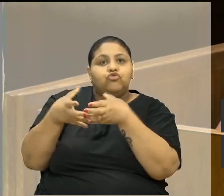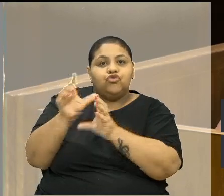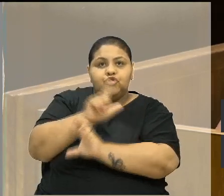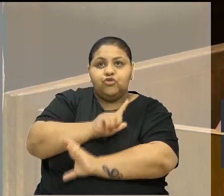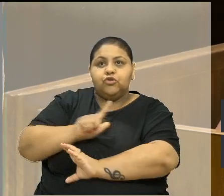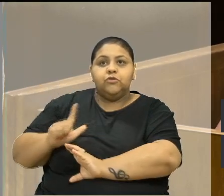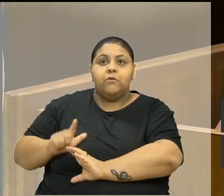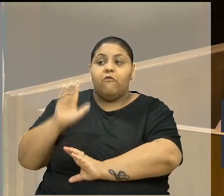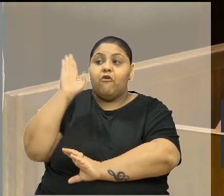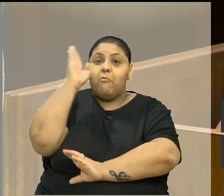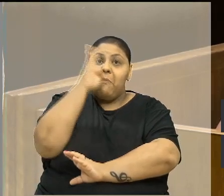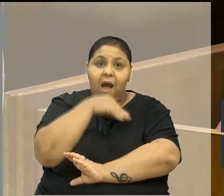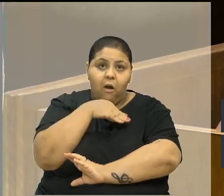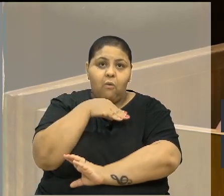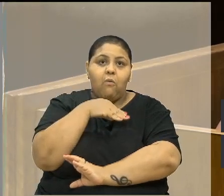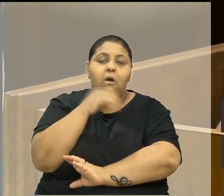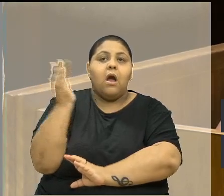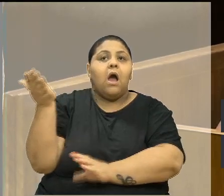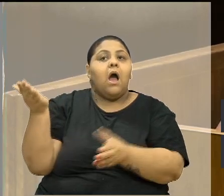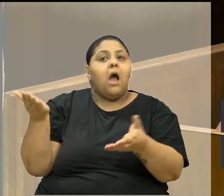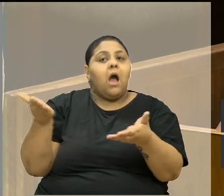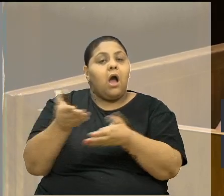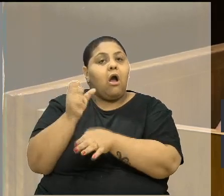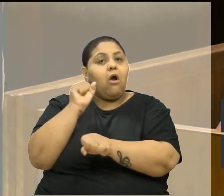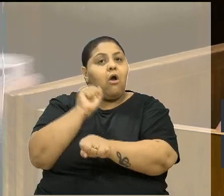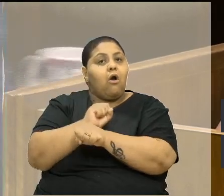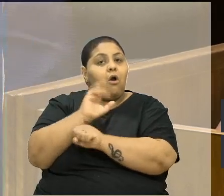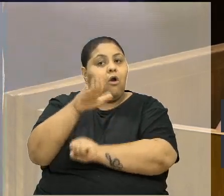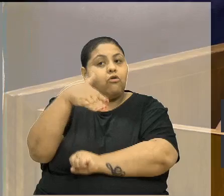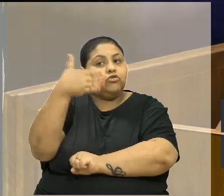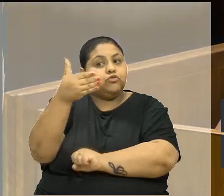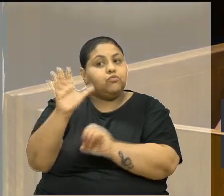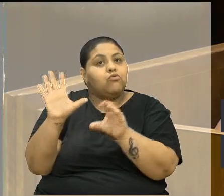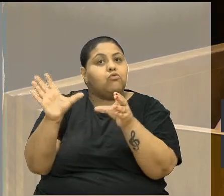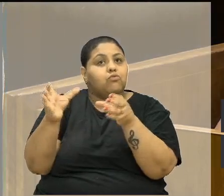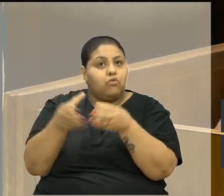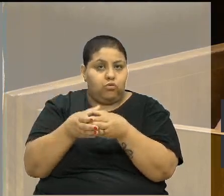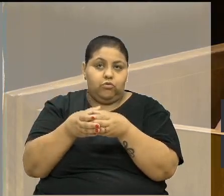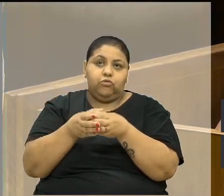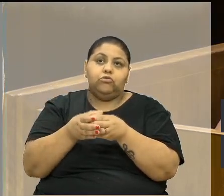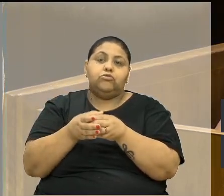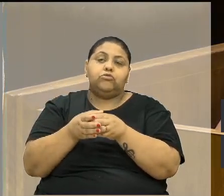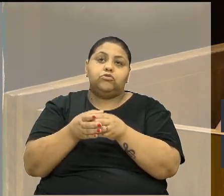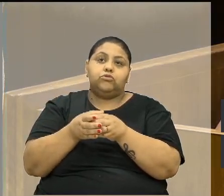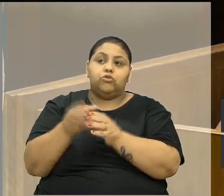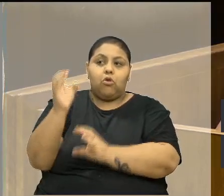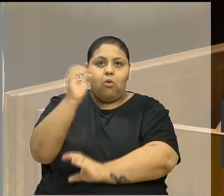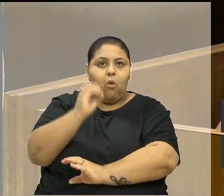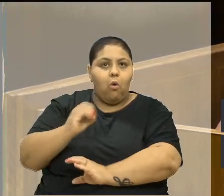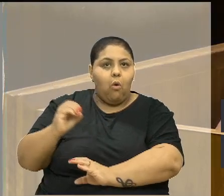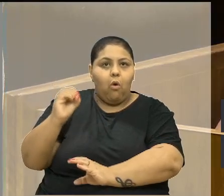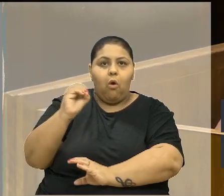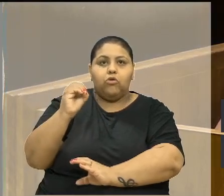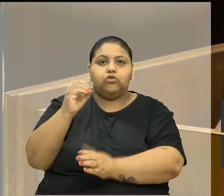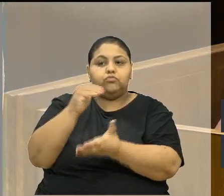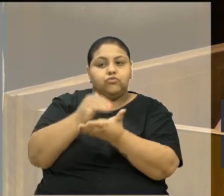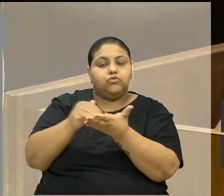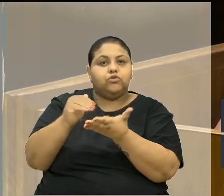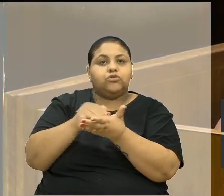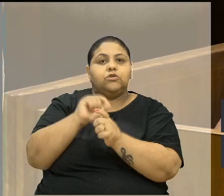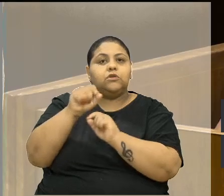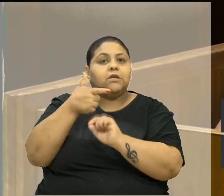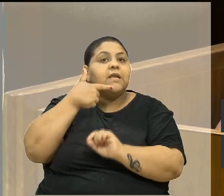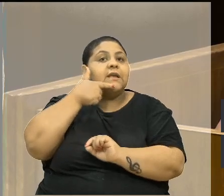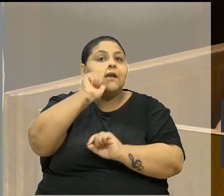foi mal. Aguardo que esse próximo time seja, sim, de ótimos secretários. E quem ganha é